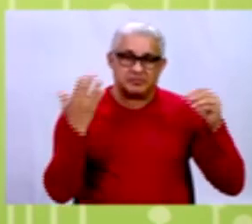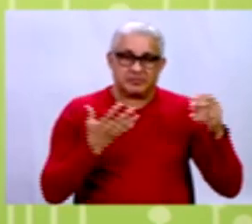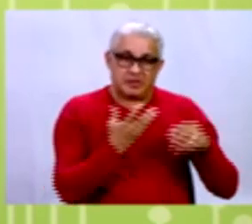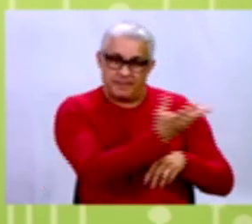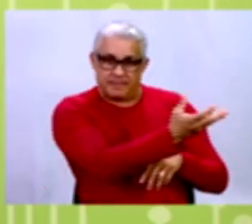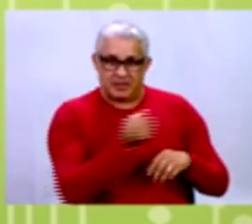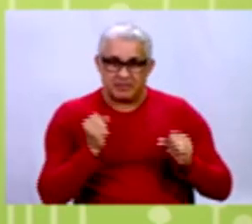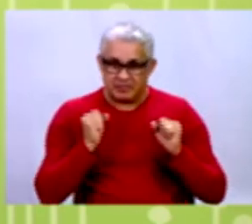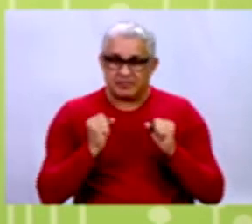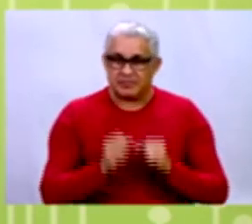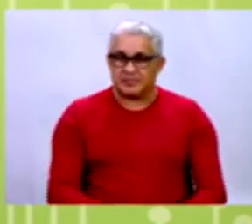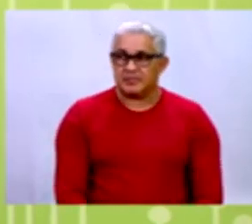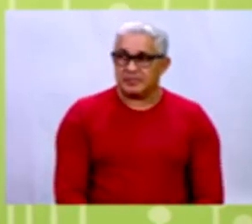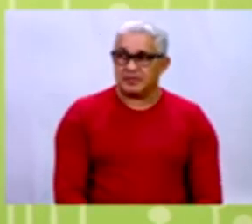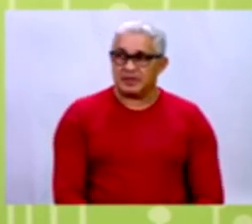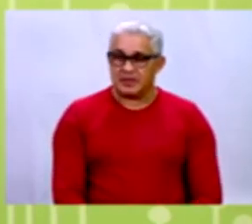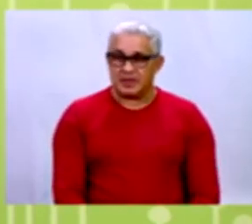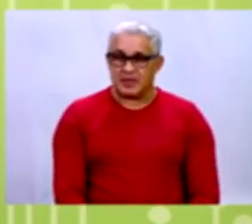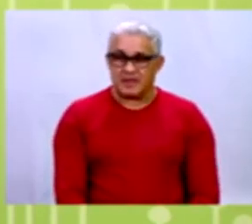resgatar esse valor, né?